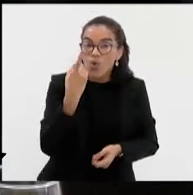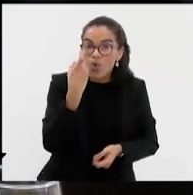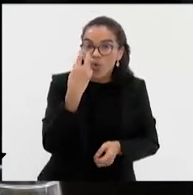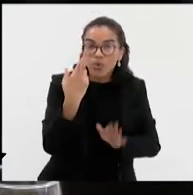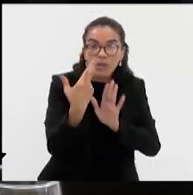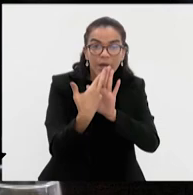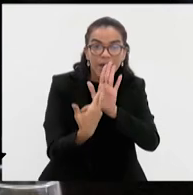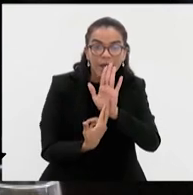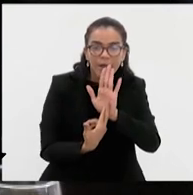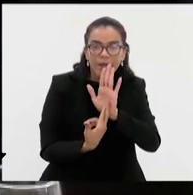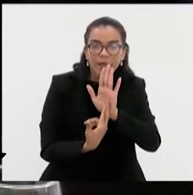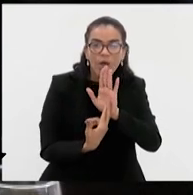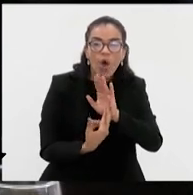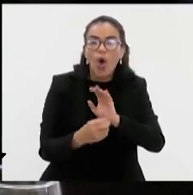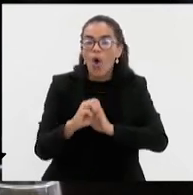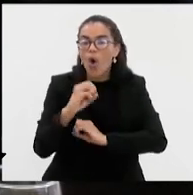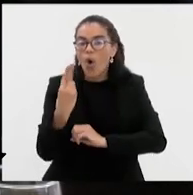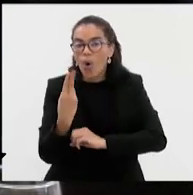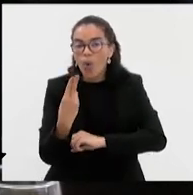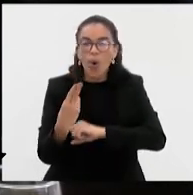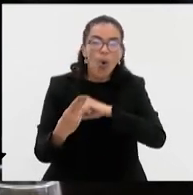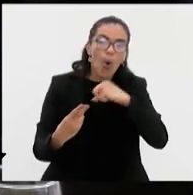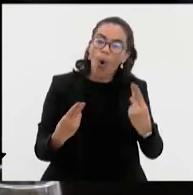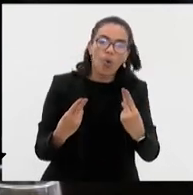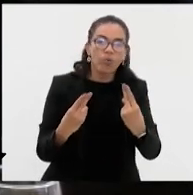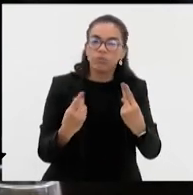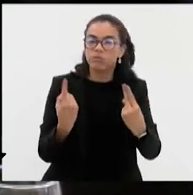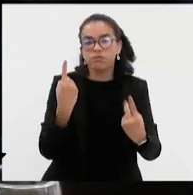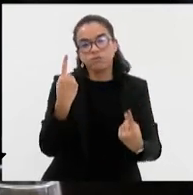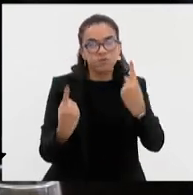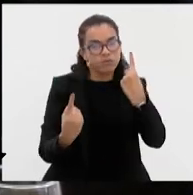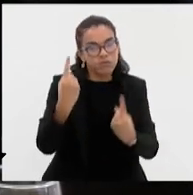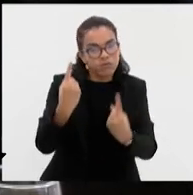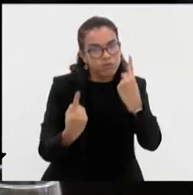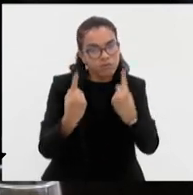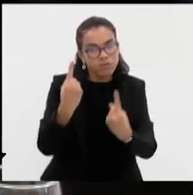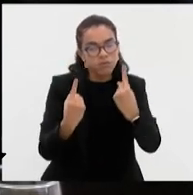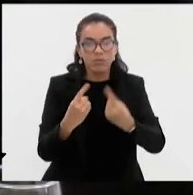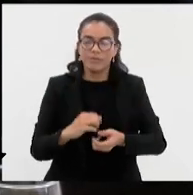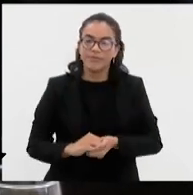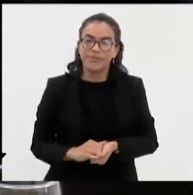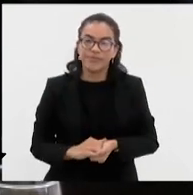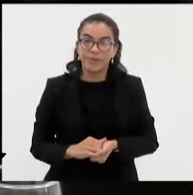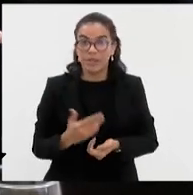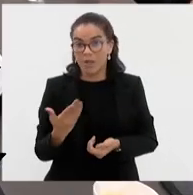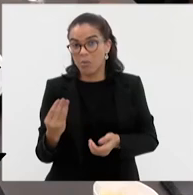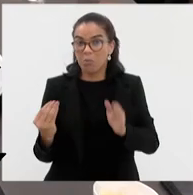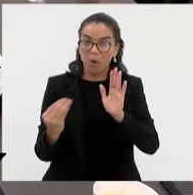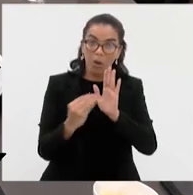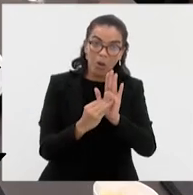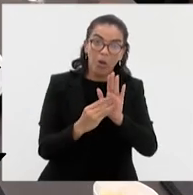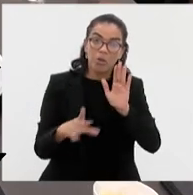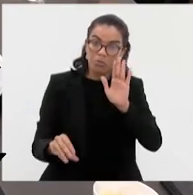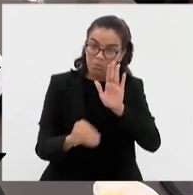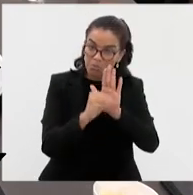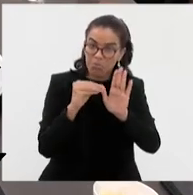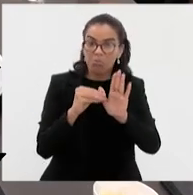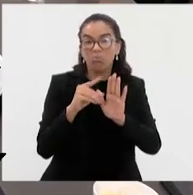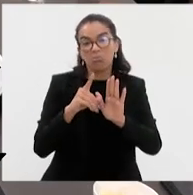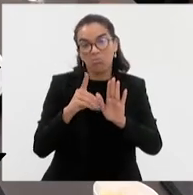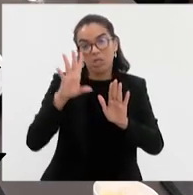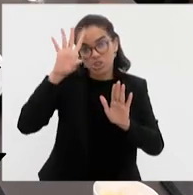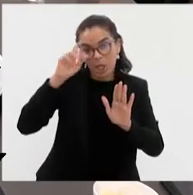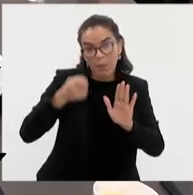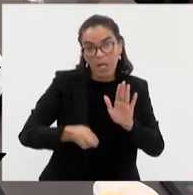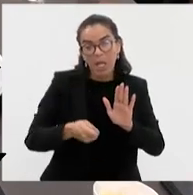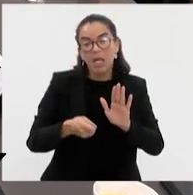critério, ou é esse ou é esse. Você está entendendo? Então, no mérito, Vossa Excelência pode apresentar uma emenda dizendo que fica estabelecido